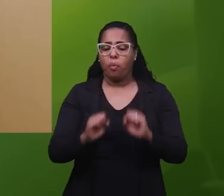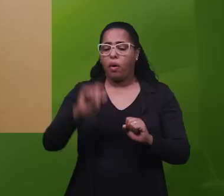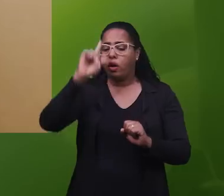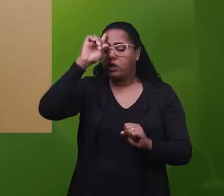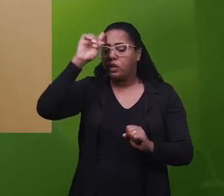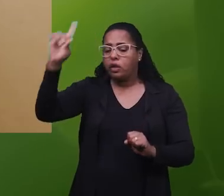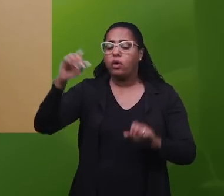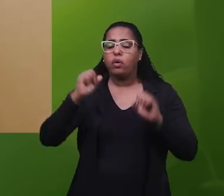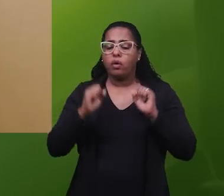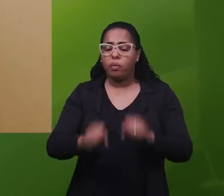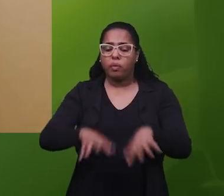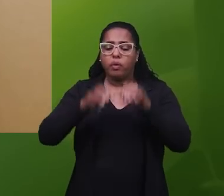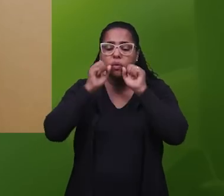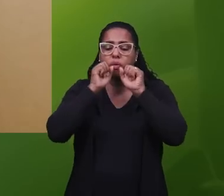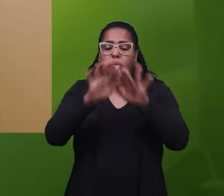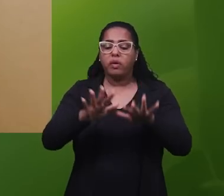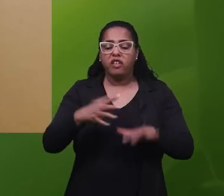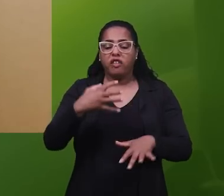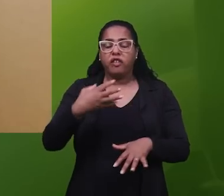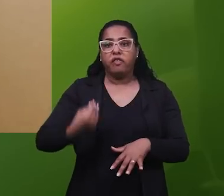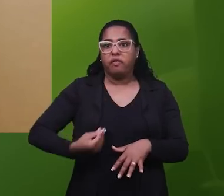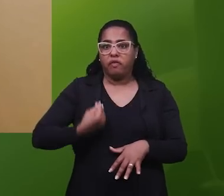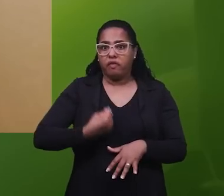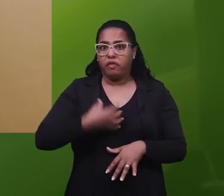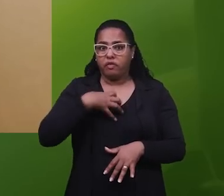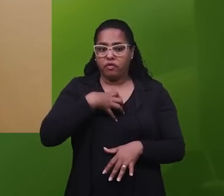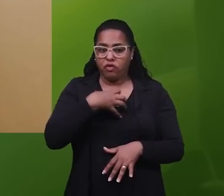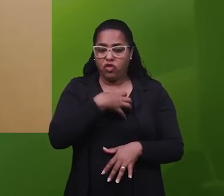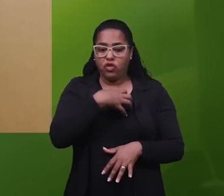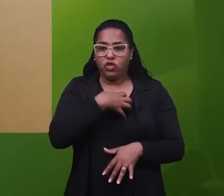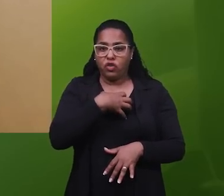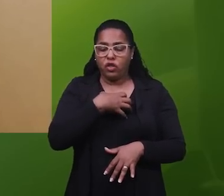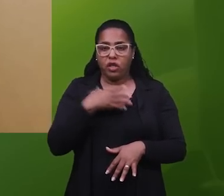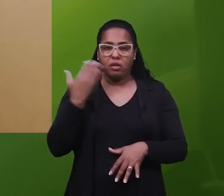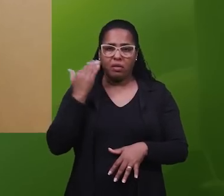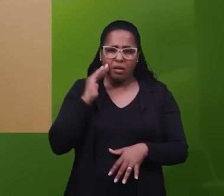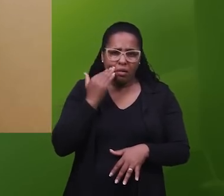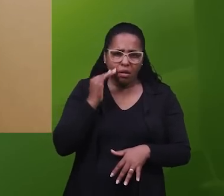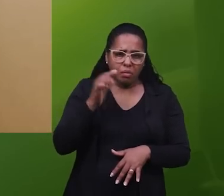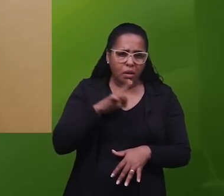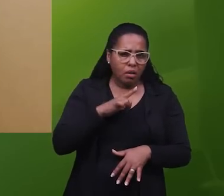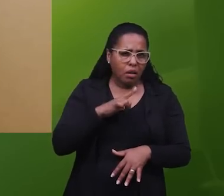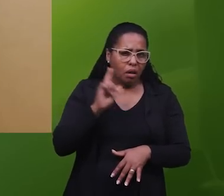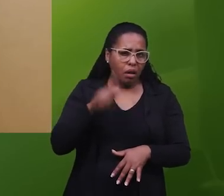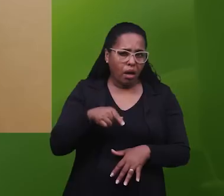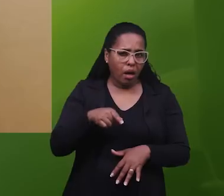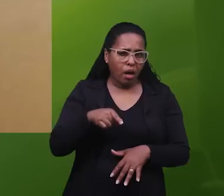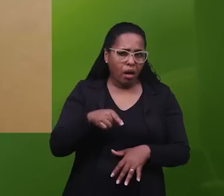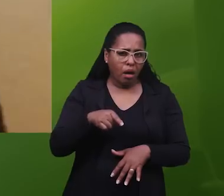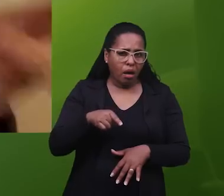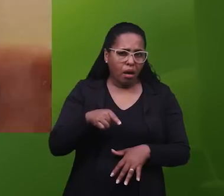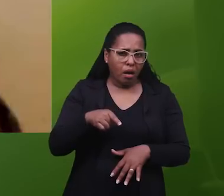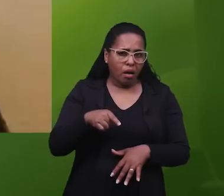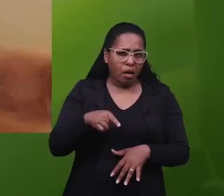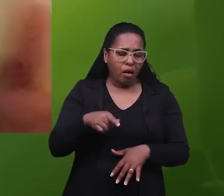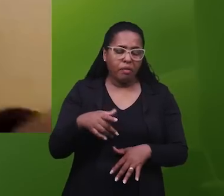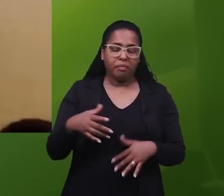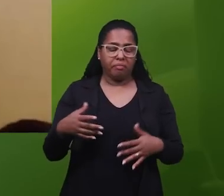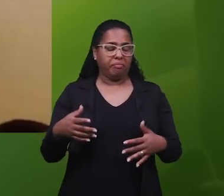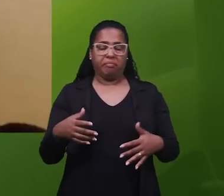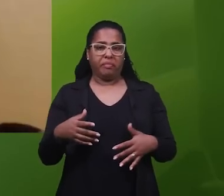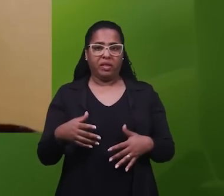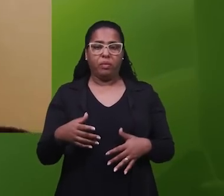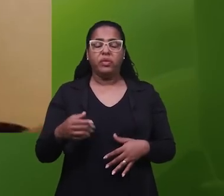ter Deus, ser abençoado e viver do jeito que bem entender. Seja nos ambientes,